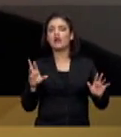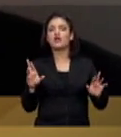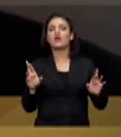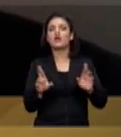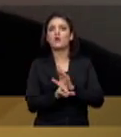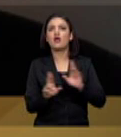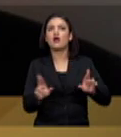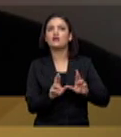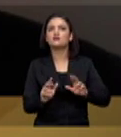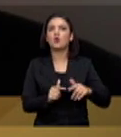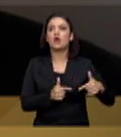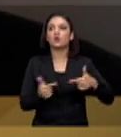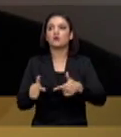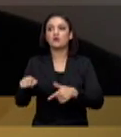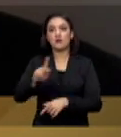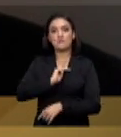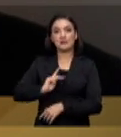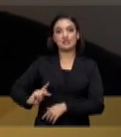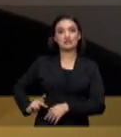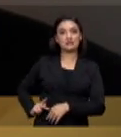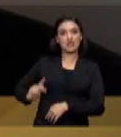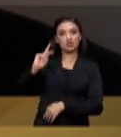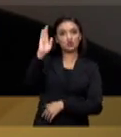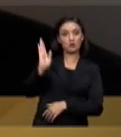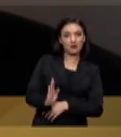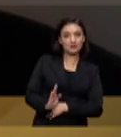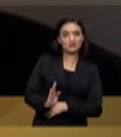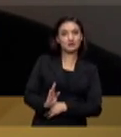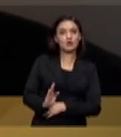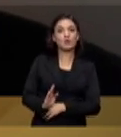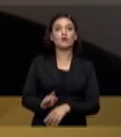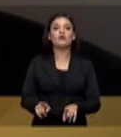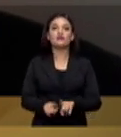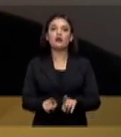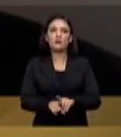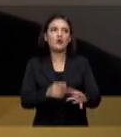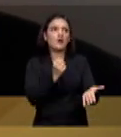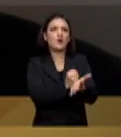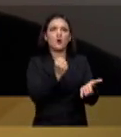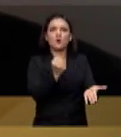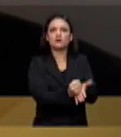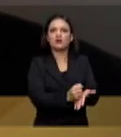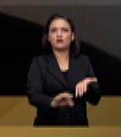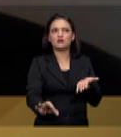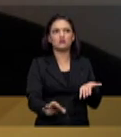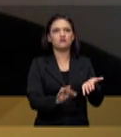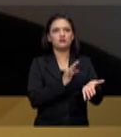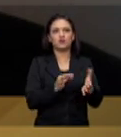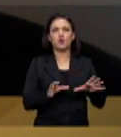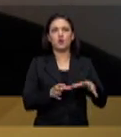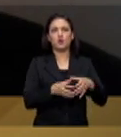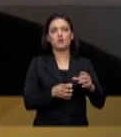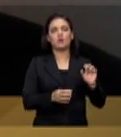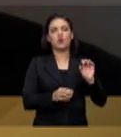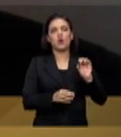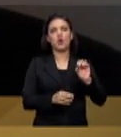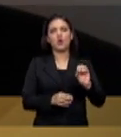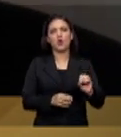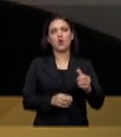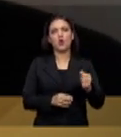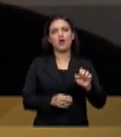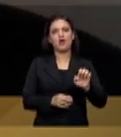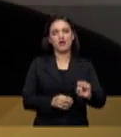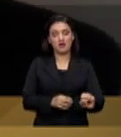sua atuação como presidente da República e determinada contratação realizada pelo Grupo OAS com a